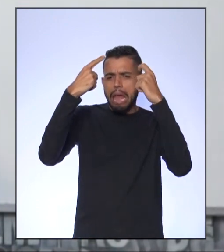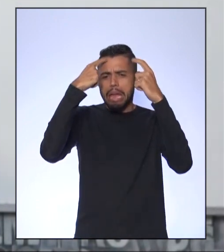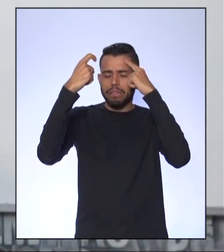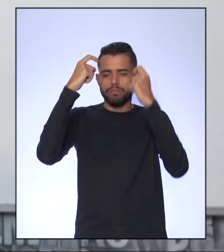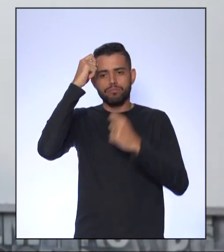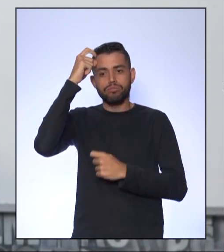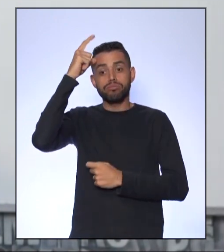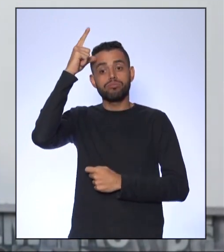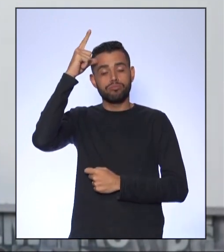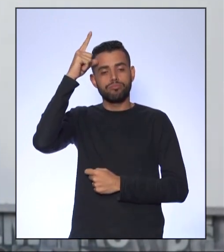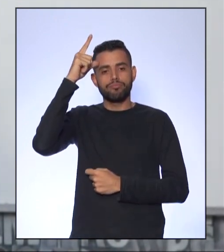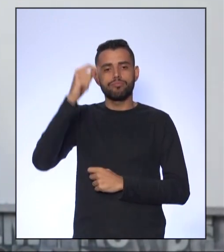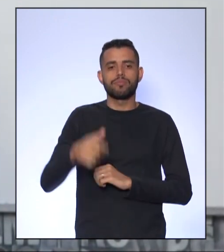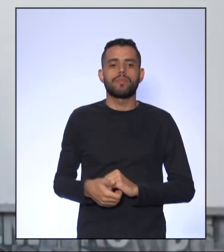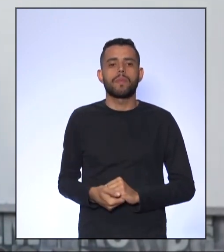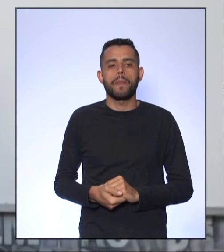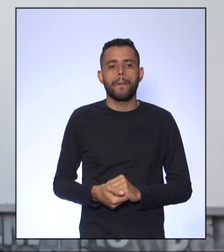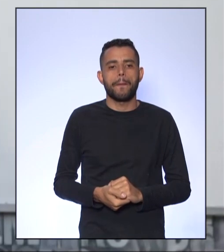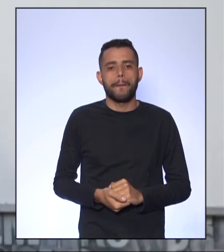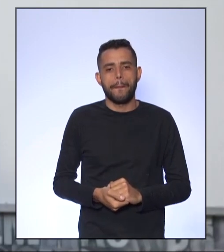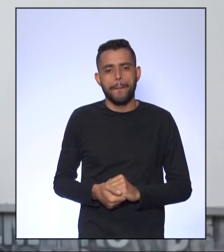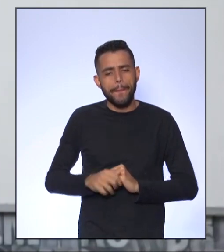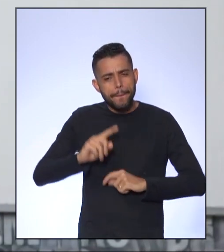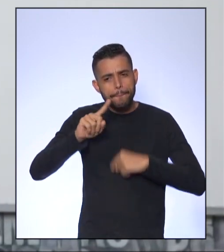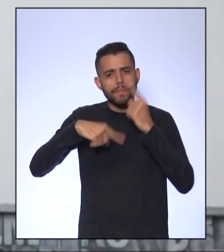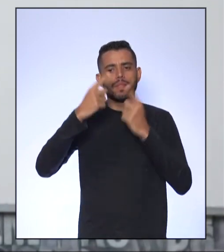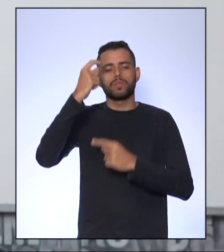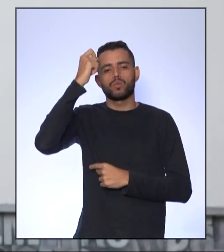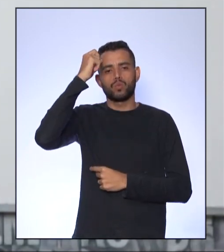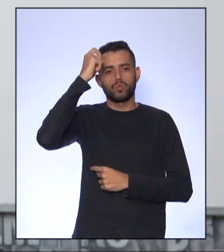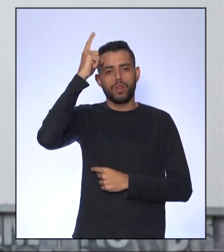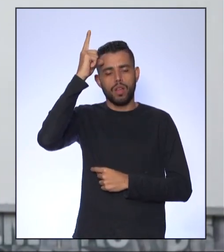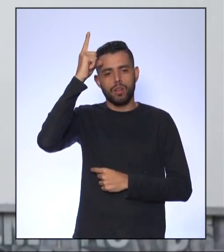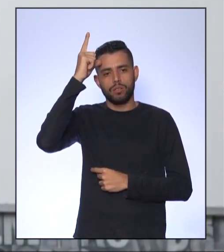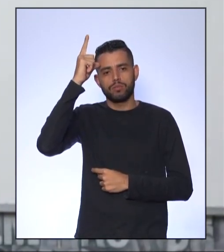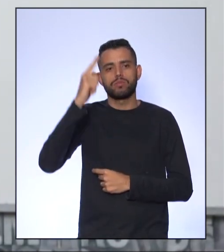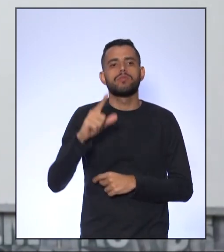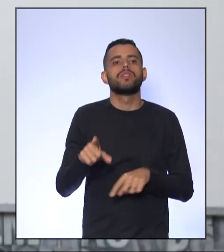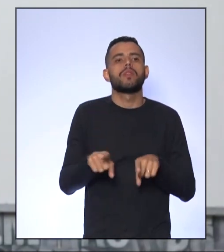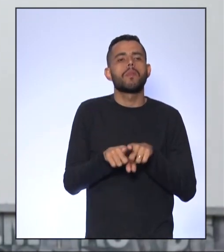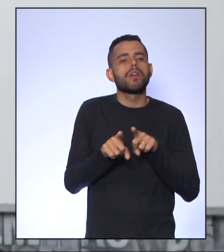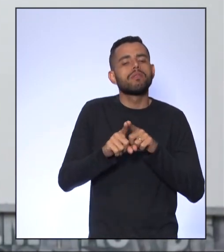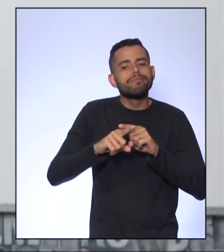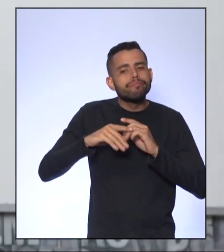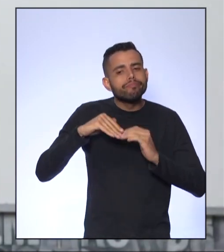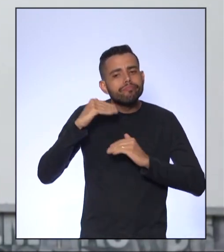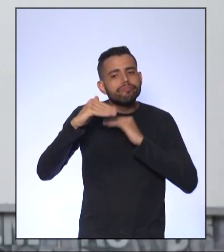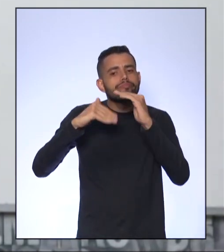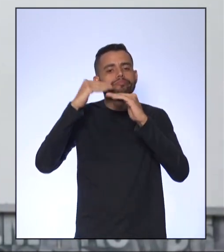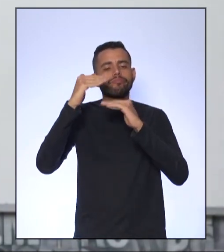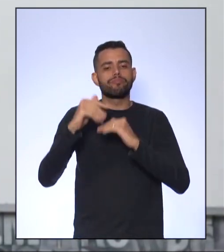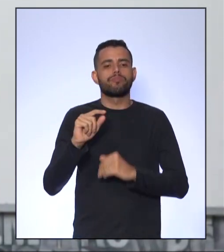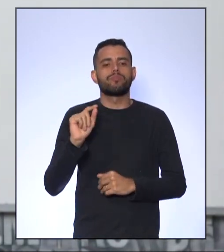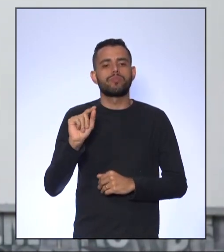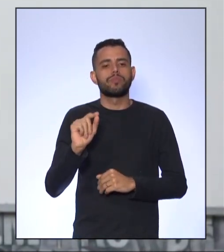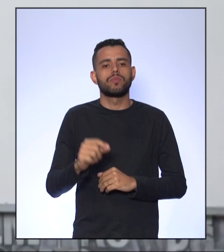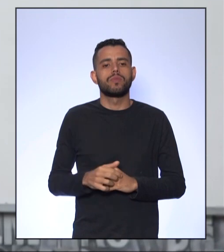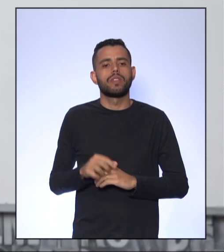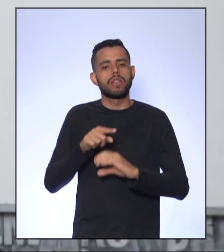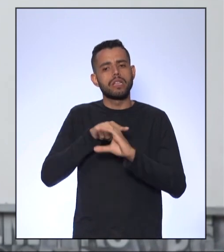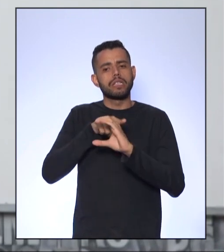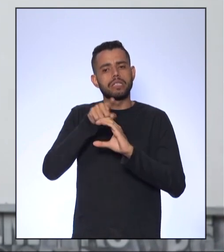No renascimento cultural, eu tenho uma evolução no que tange a